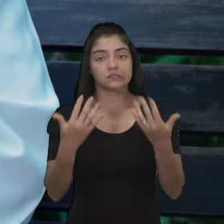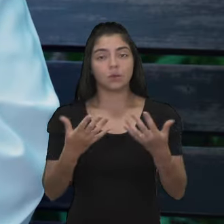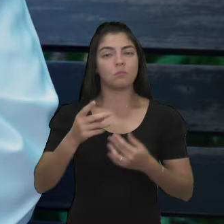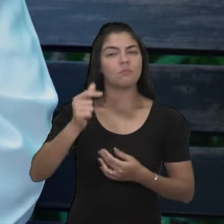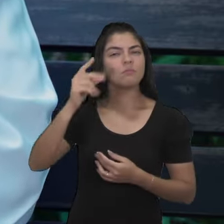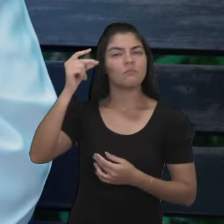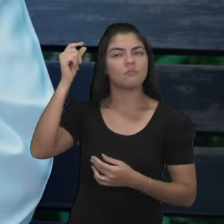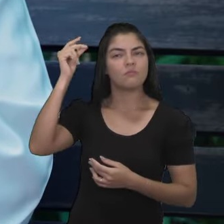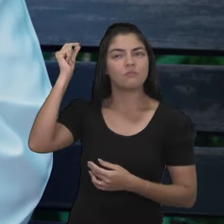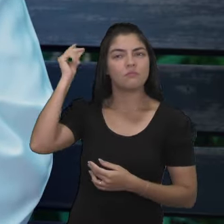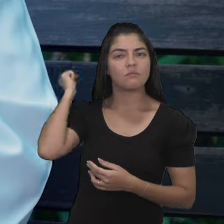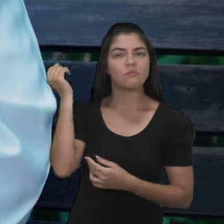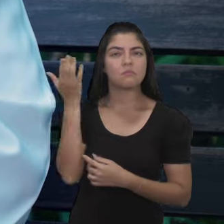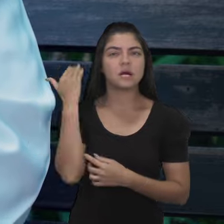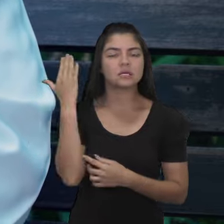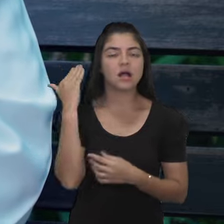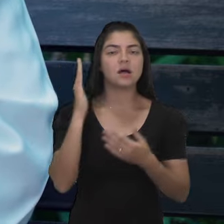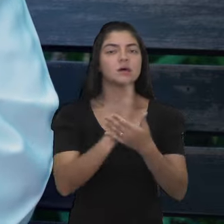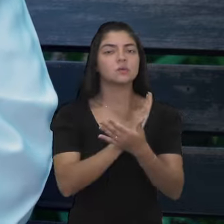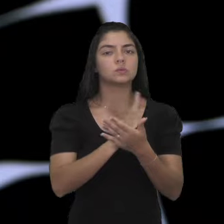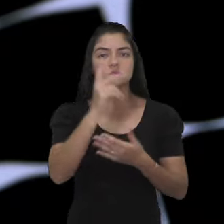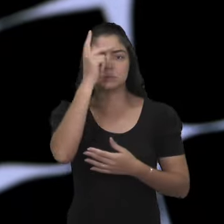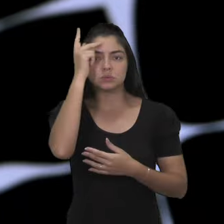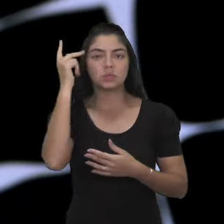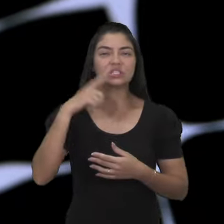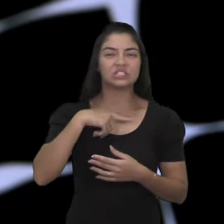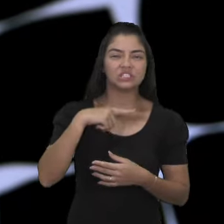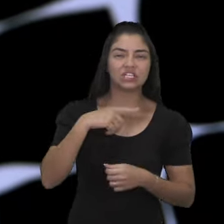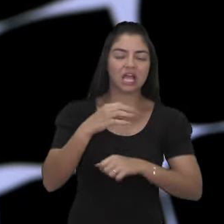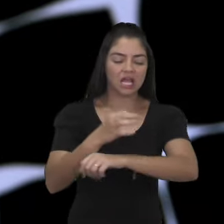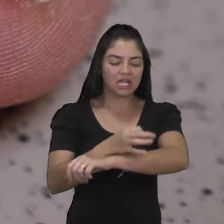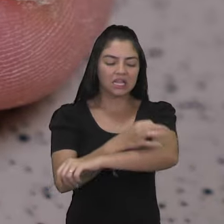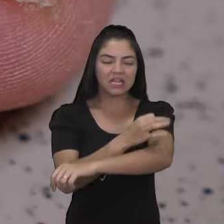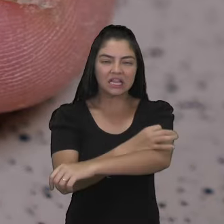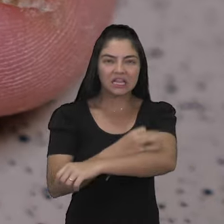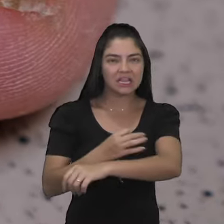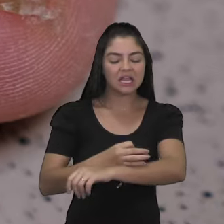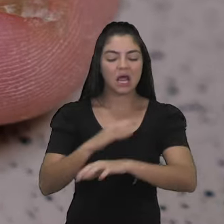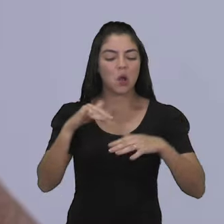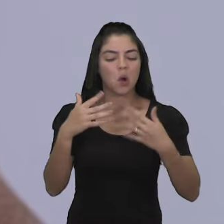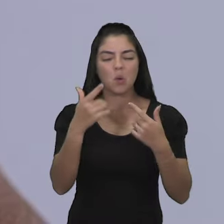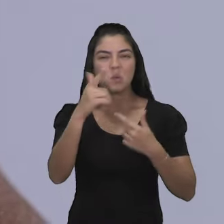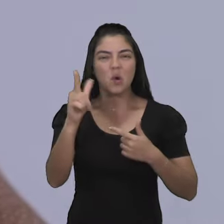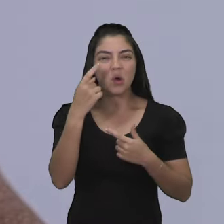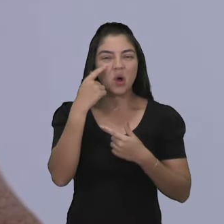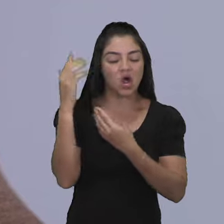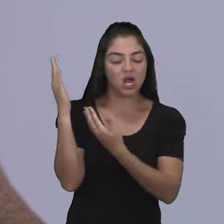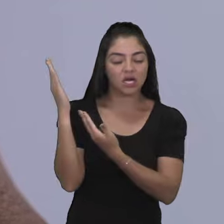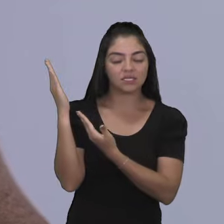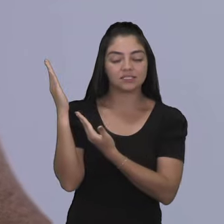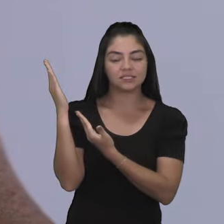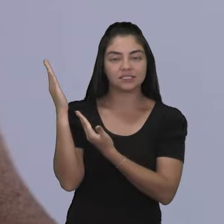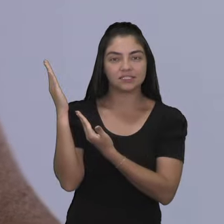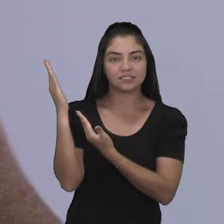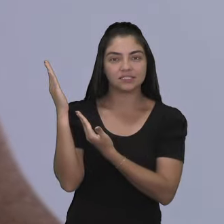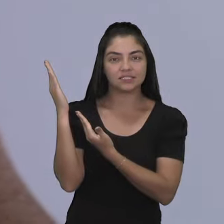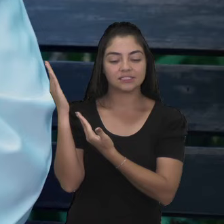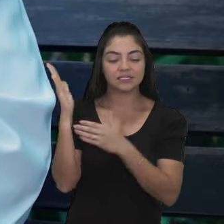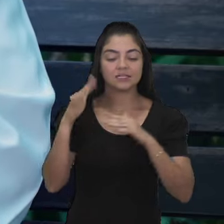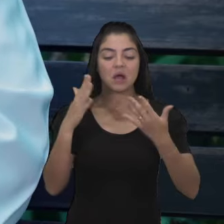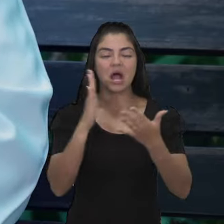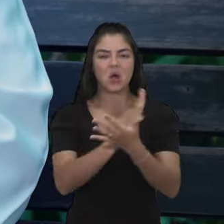Antigamente, todo indivíduo que tinha um processo de pele, uma psoríase, uma micose, uma dermatite seborreica ou mesmo